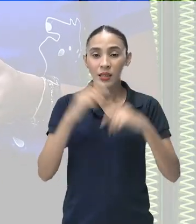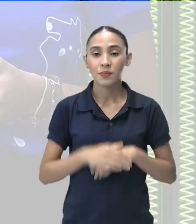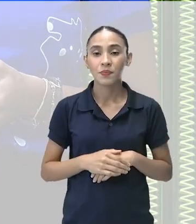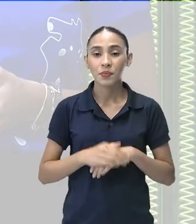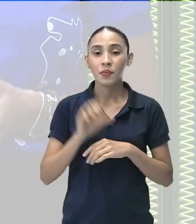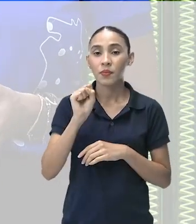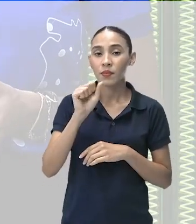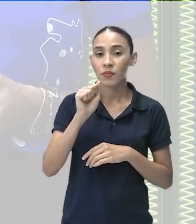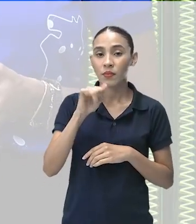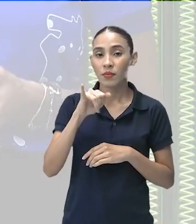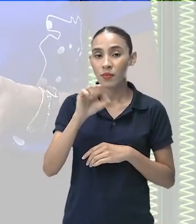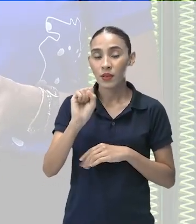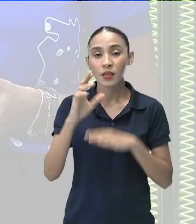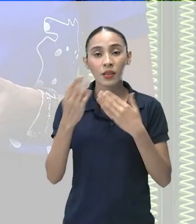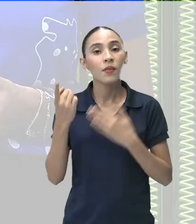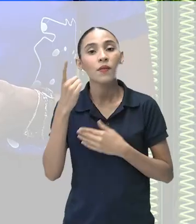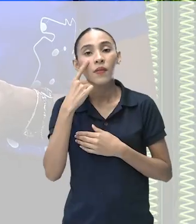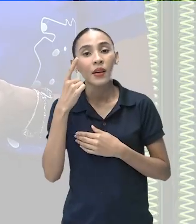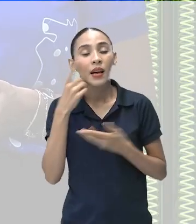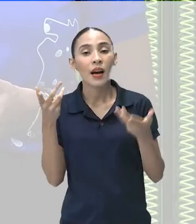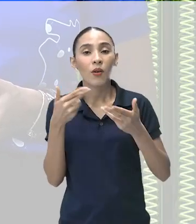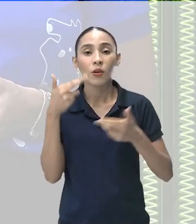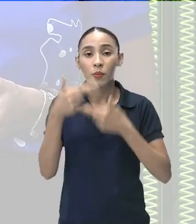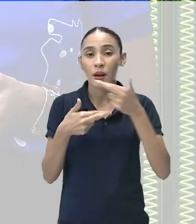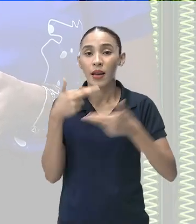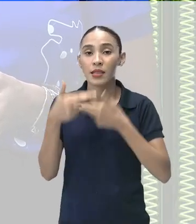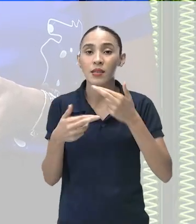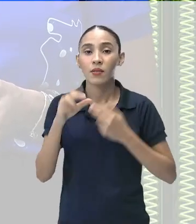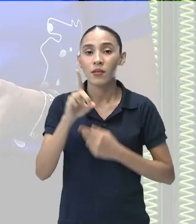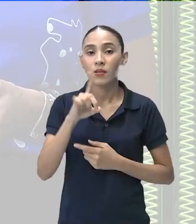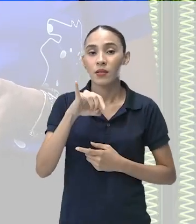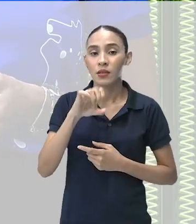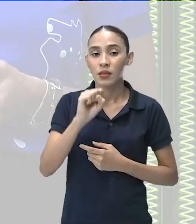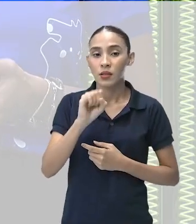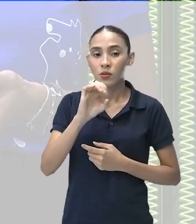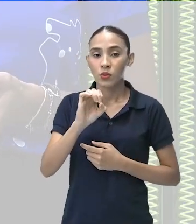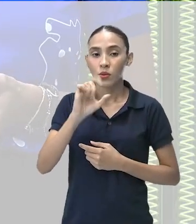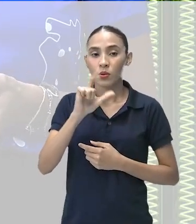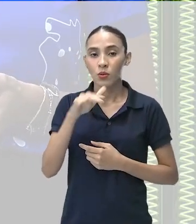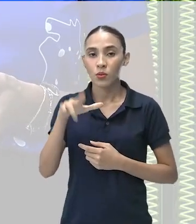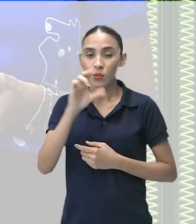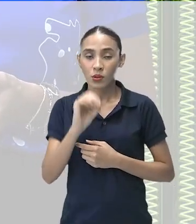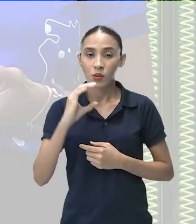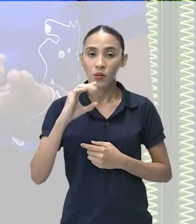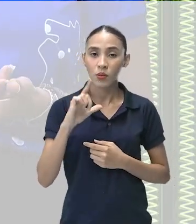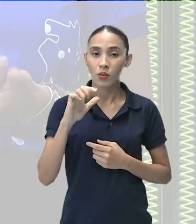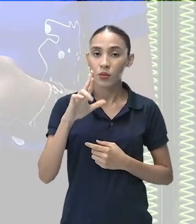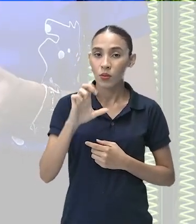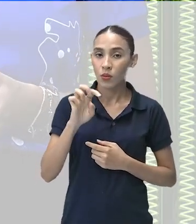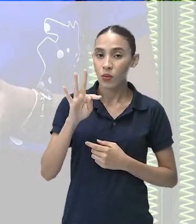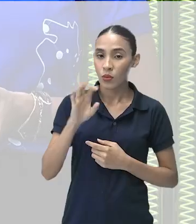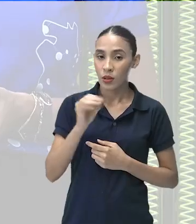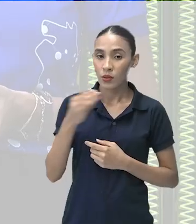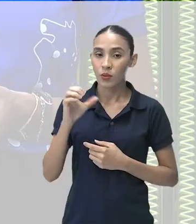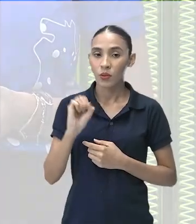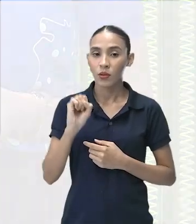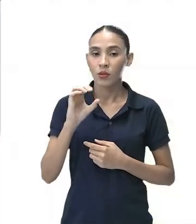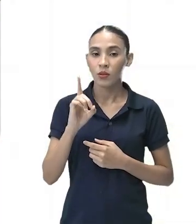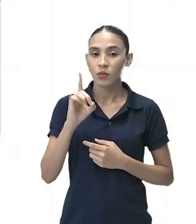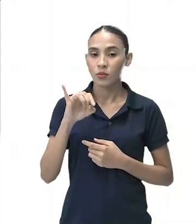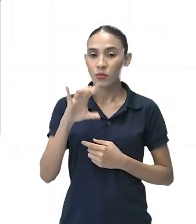associadas aos sais. Vamos verificar agora uma reação de dissolução do cloreto de sódio, que é o sal de